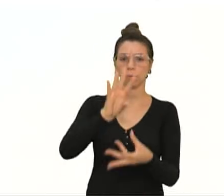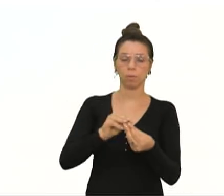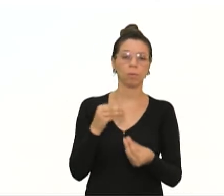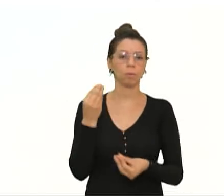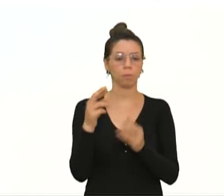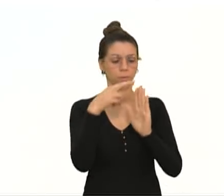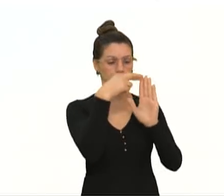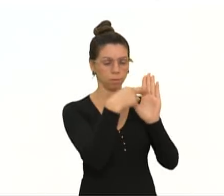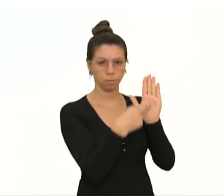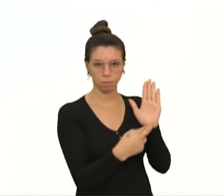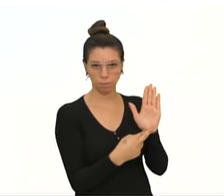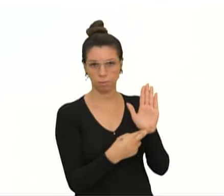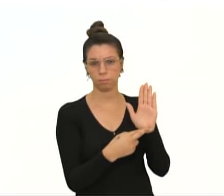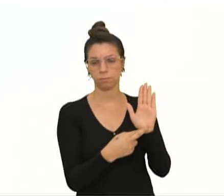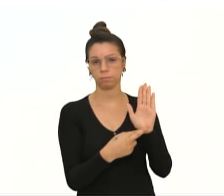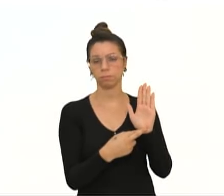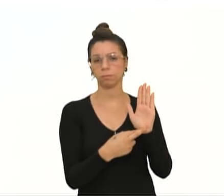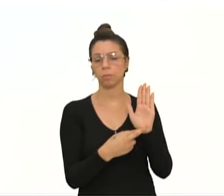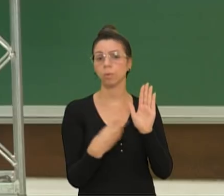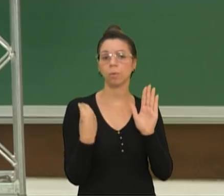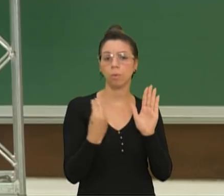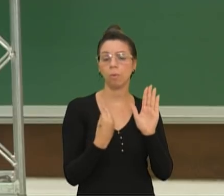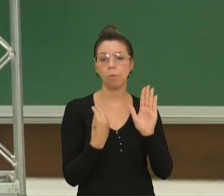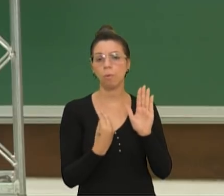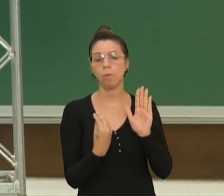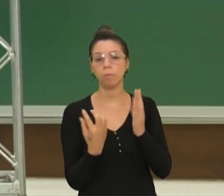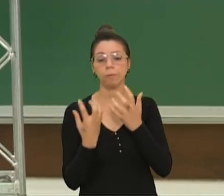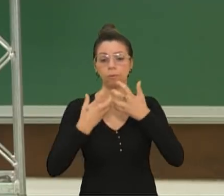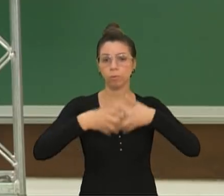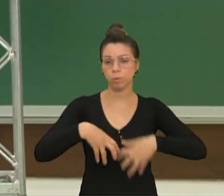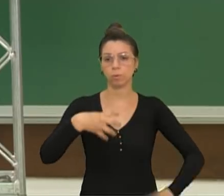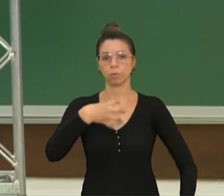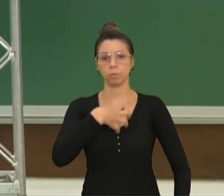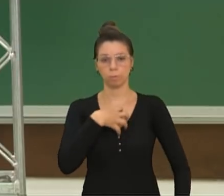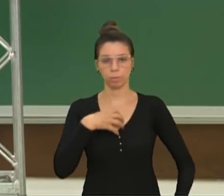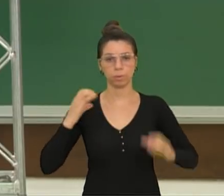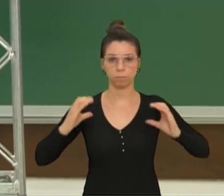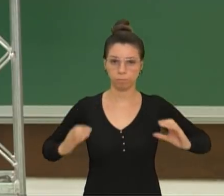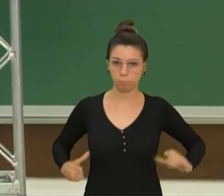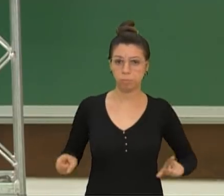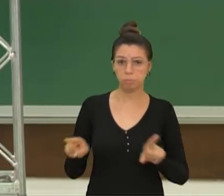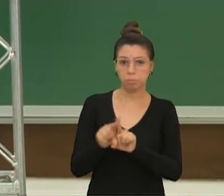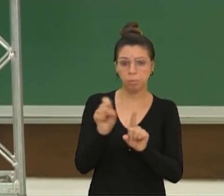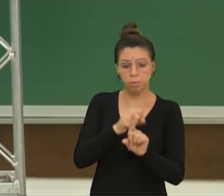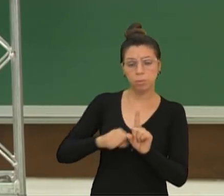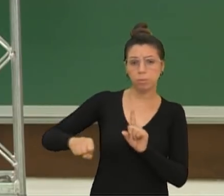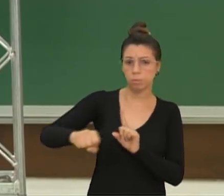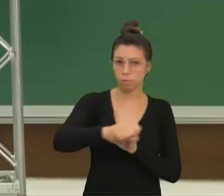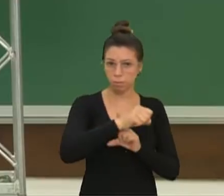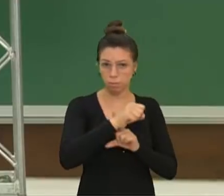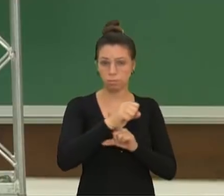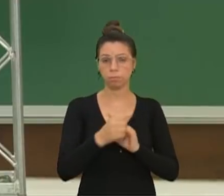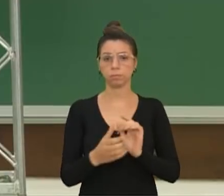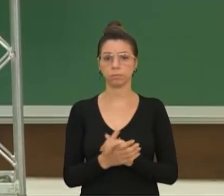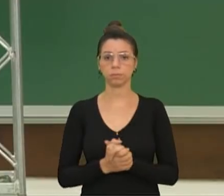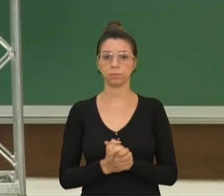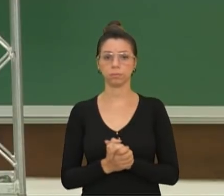uma regra de conduta ou uma ética social, certo?